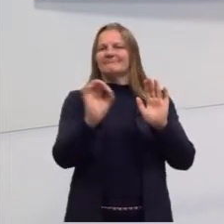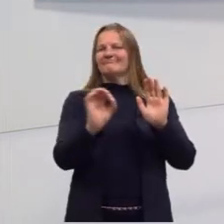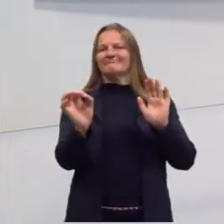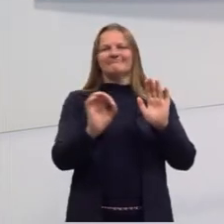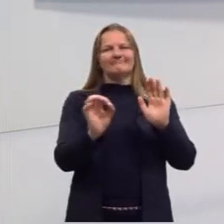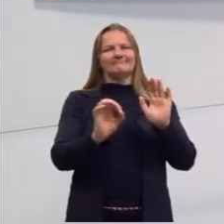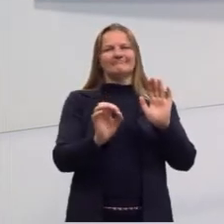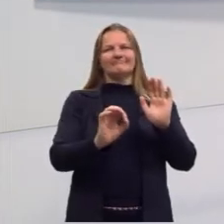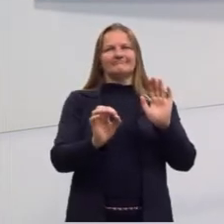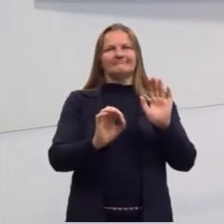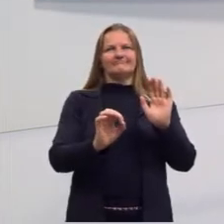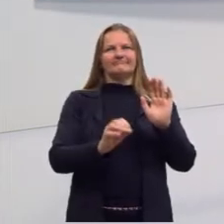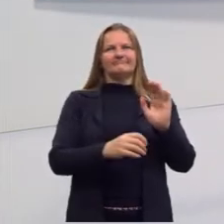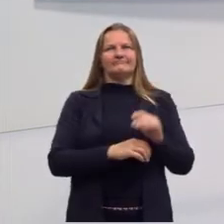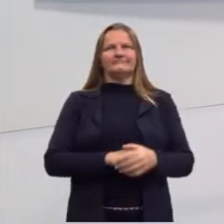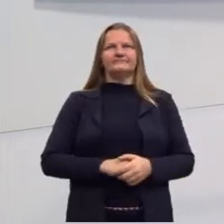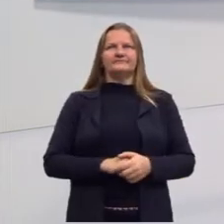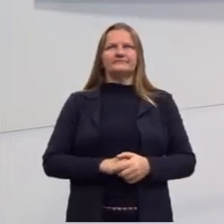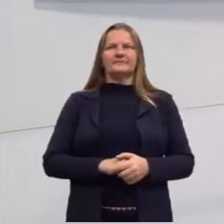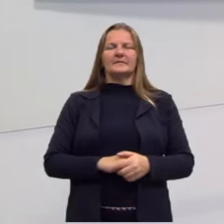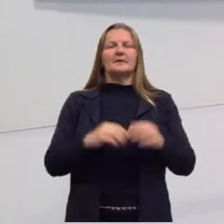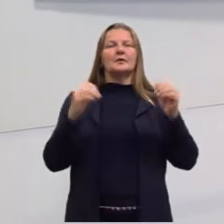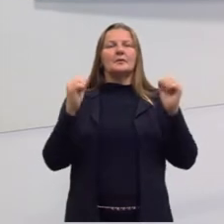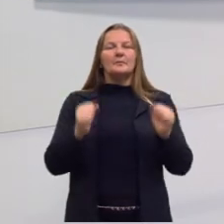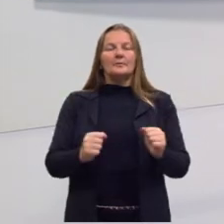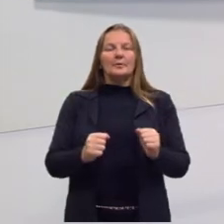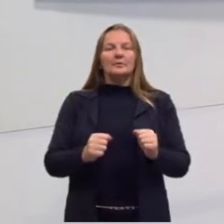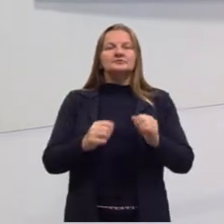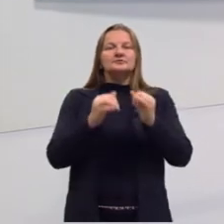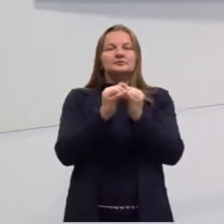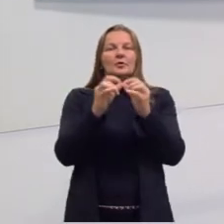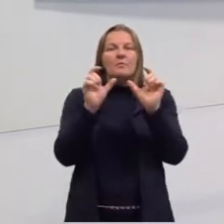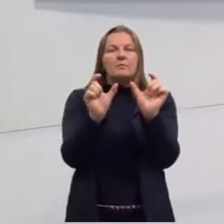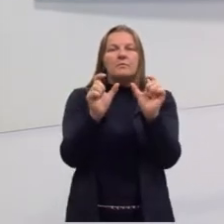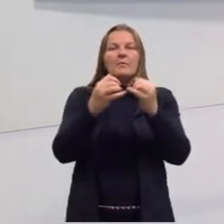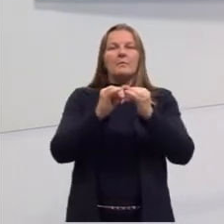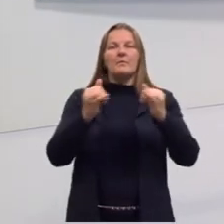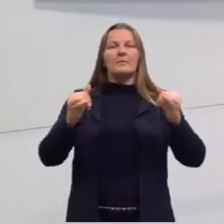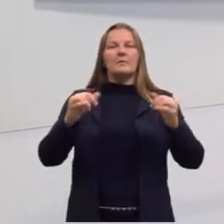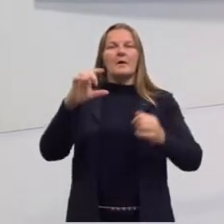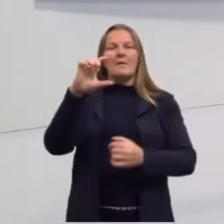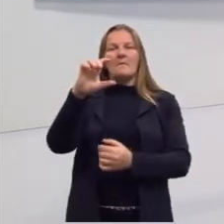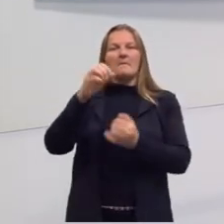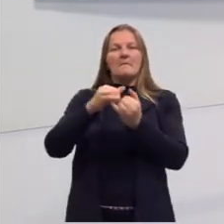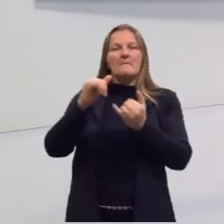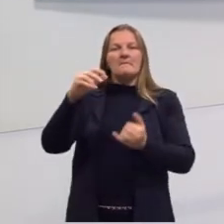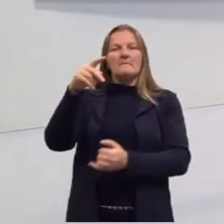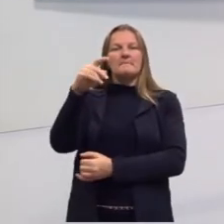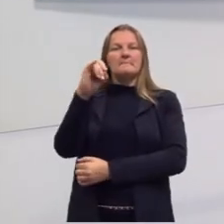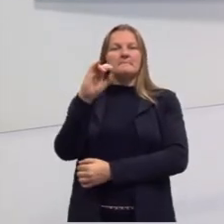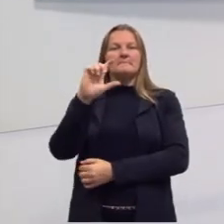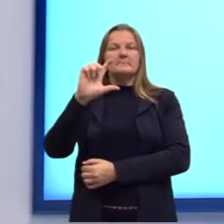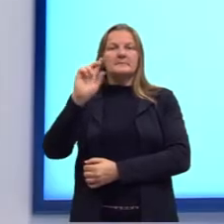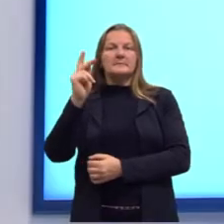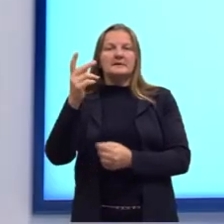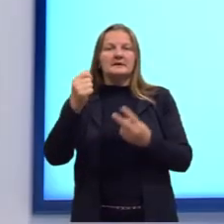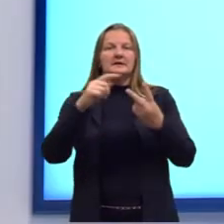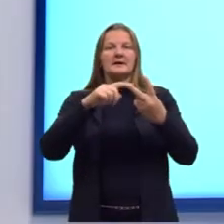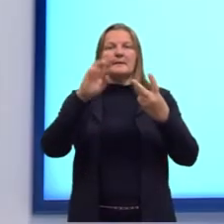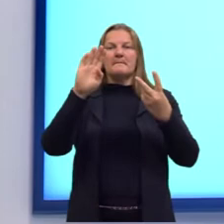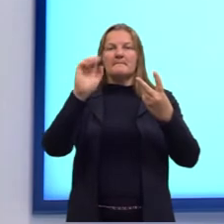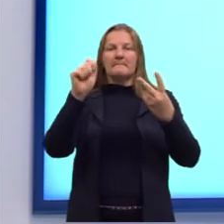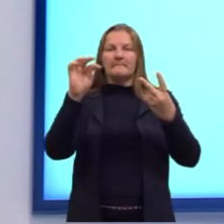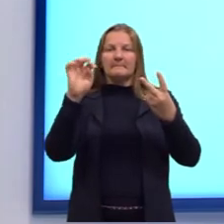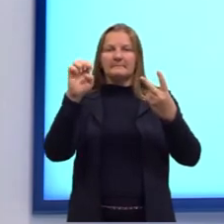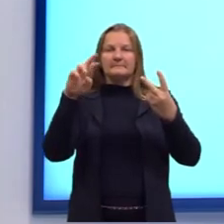é uma força tá ela pode ser uma bateria uma pilha simplesmente se a gente disser é